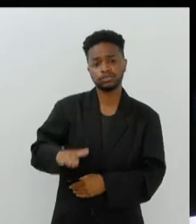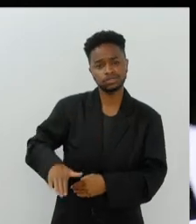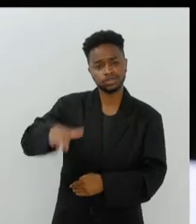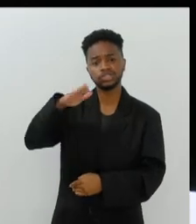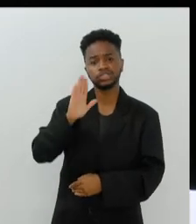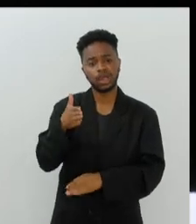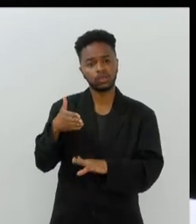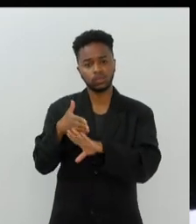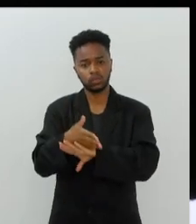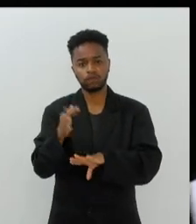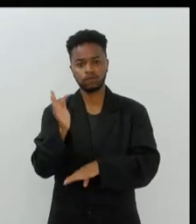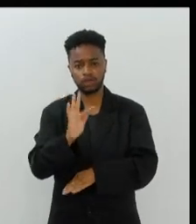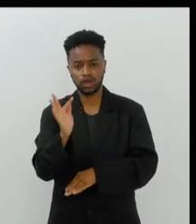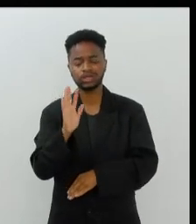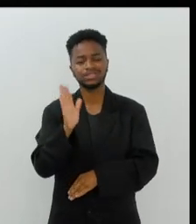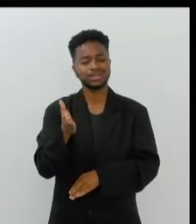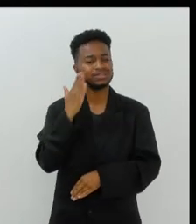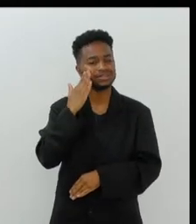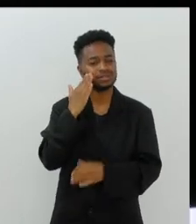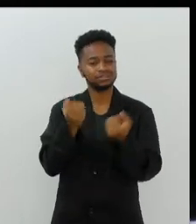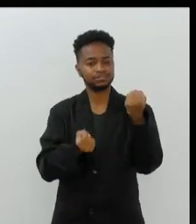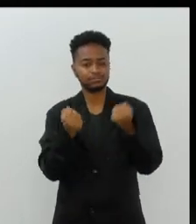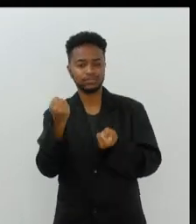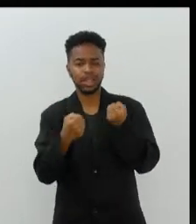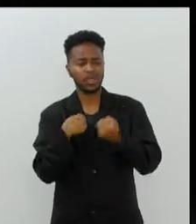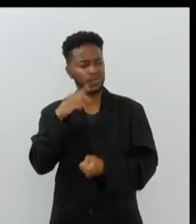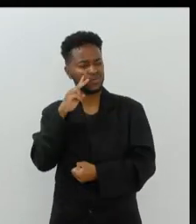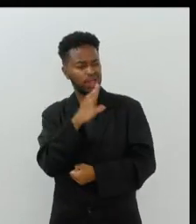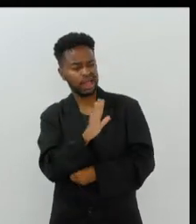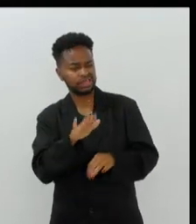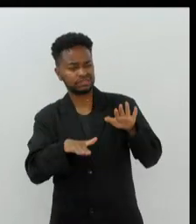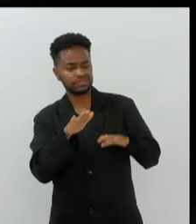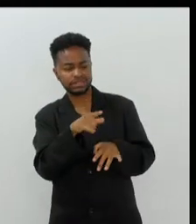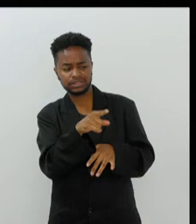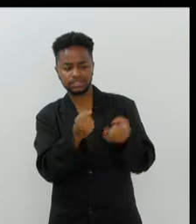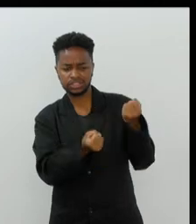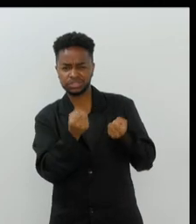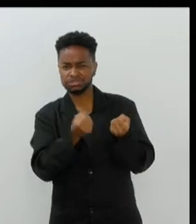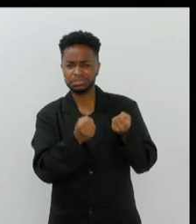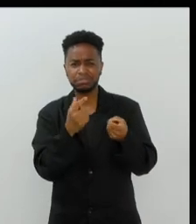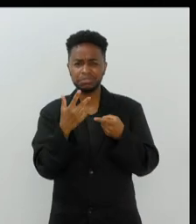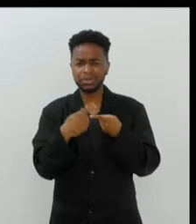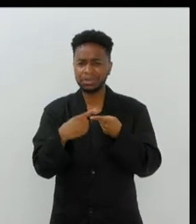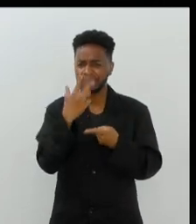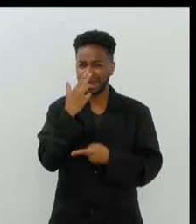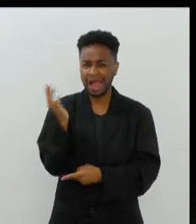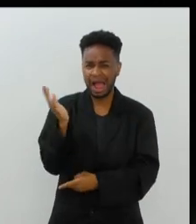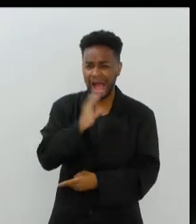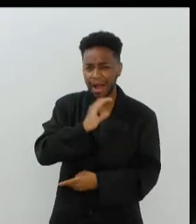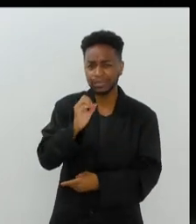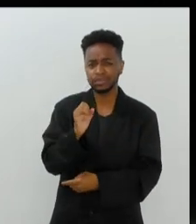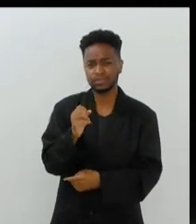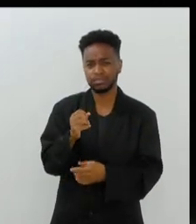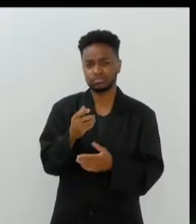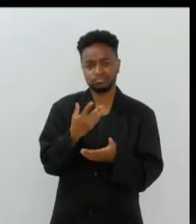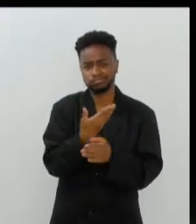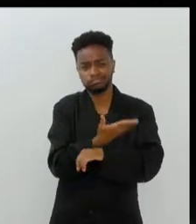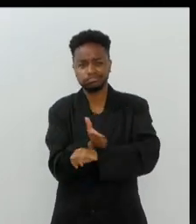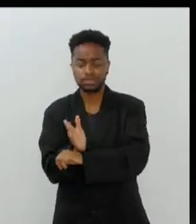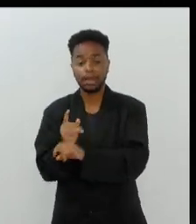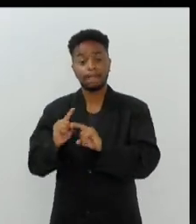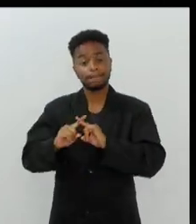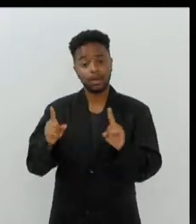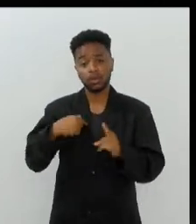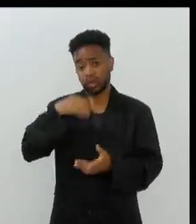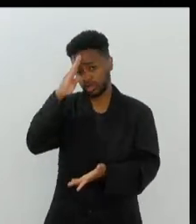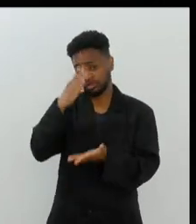já estar grande, fazendo faculdade, dirigindo. Eu até estranho quando eu vi meu filho pega o carro, porque passa muito rápido pra gente que é mãe, né?